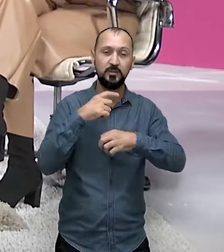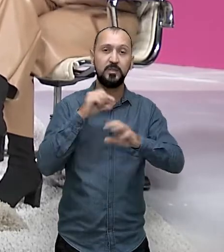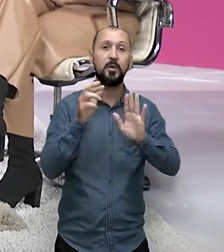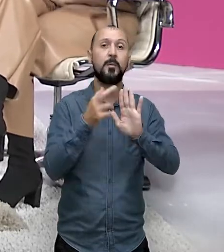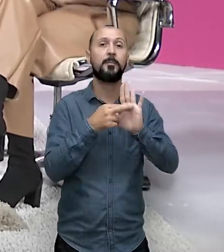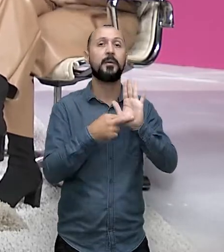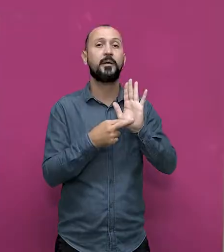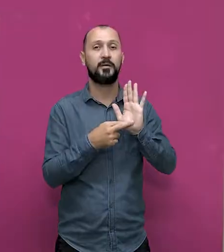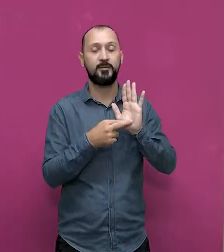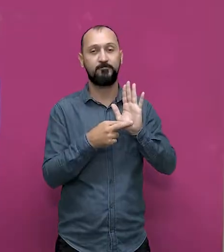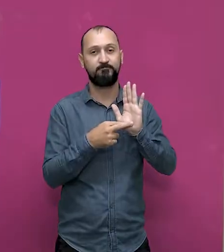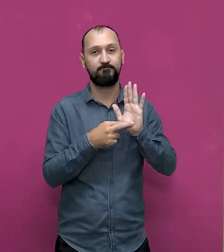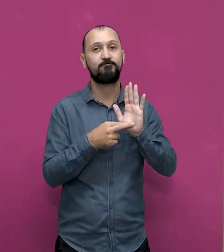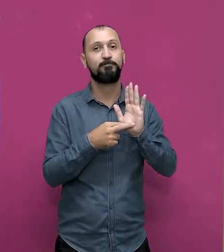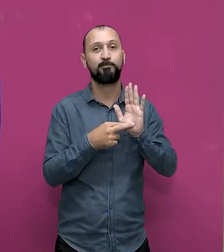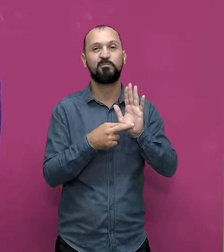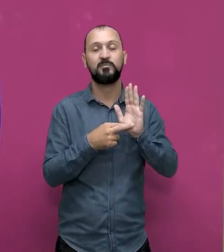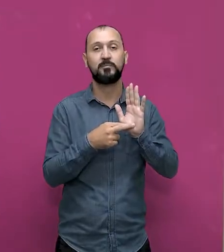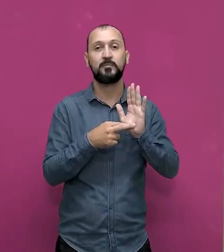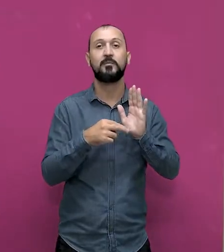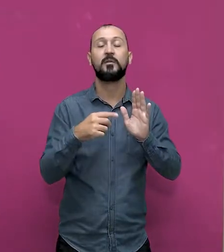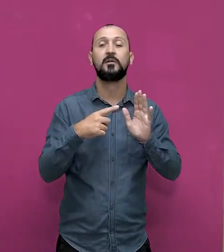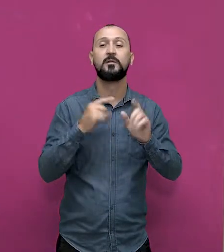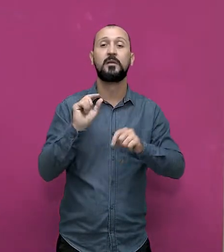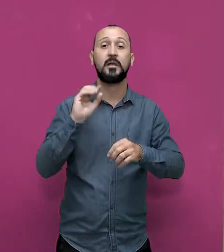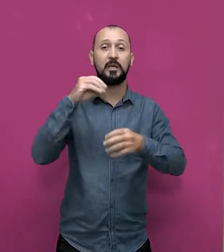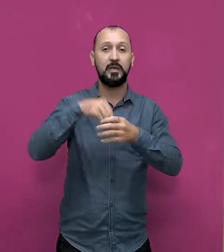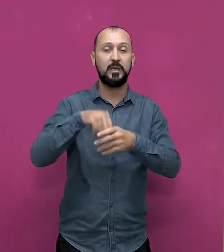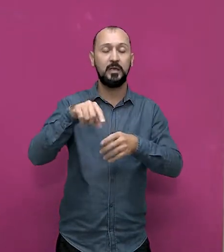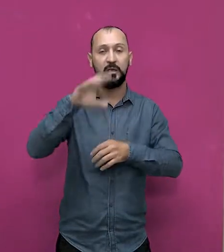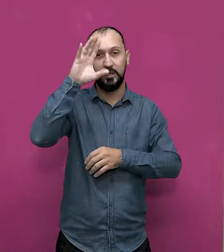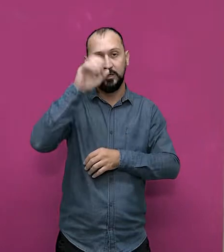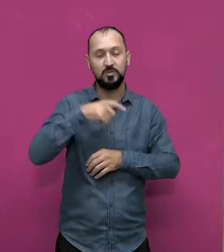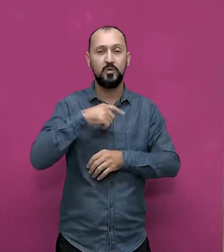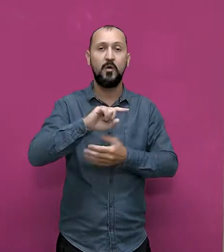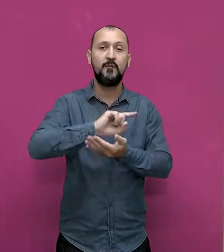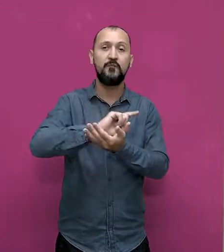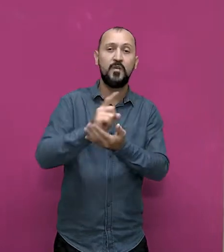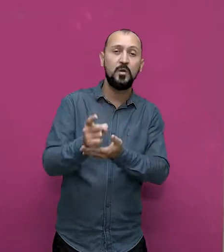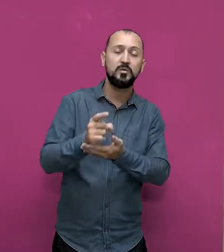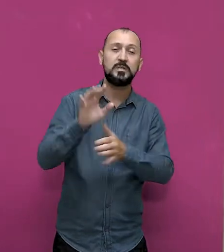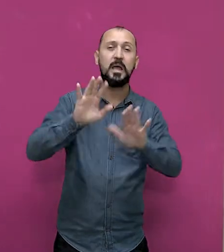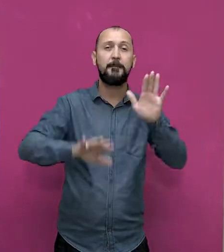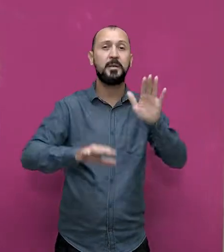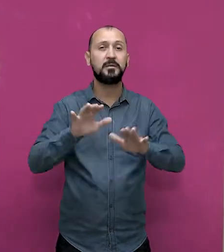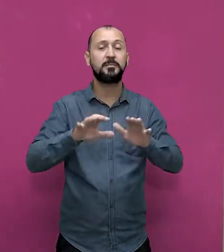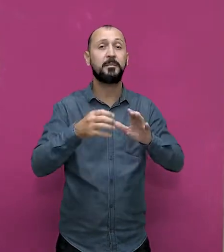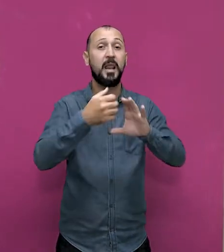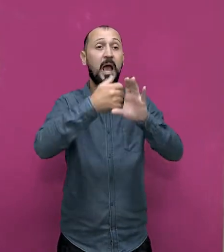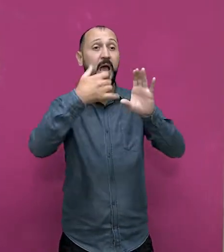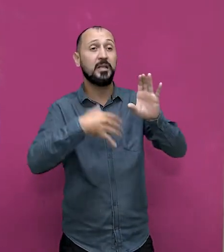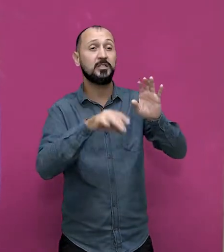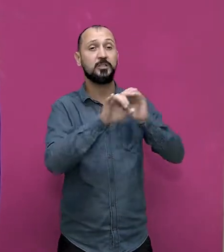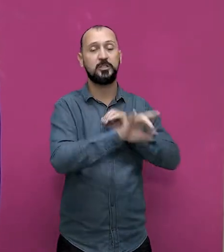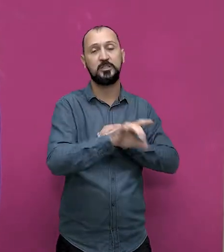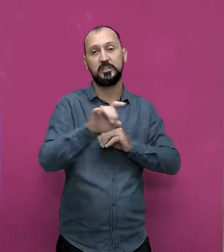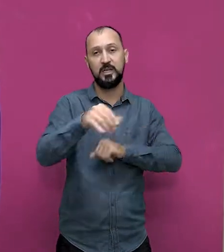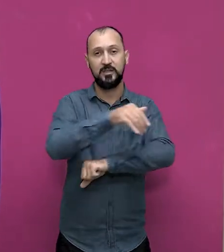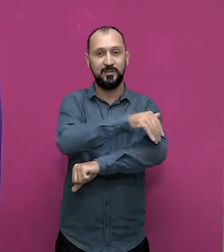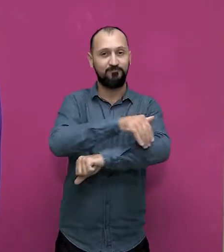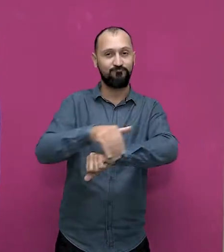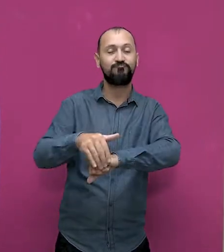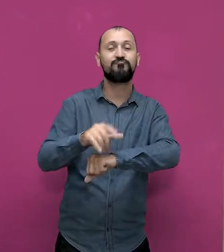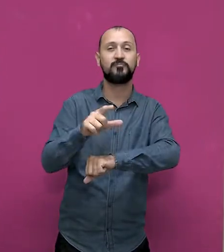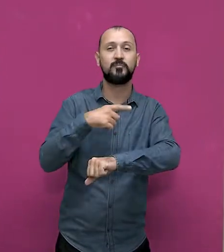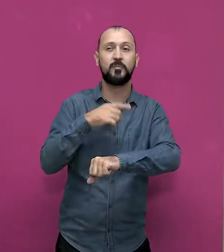trouxe uma regulação sobre esse processo. Além disso, é ali que determina as velocidades médias pela característica das